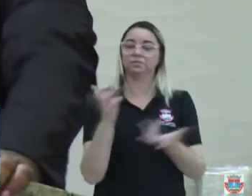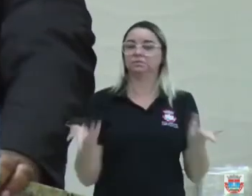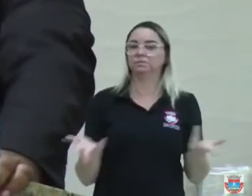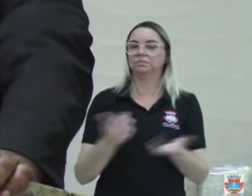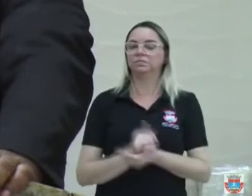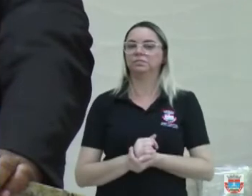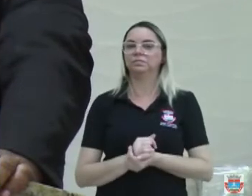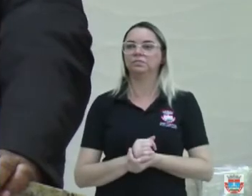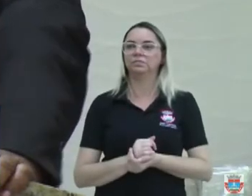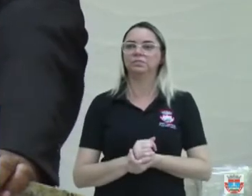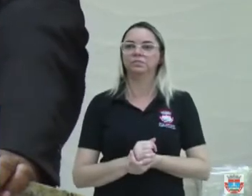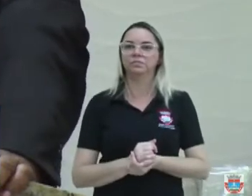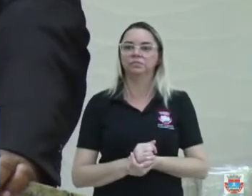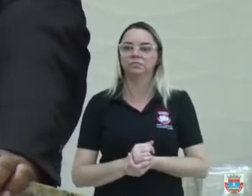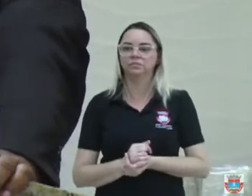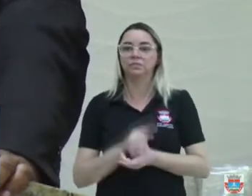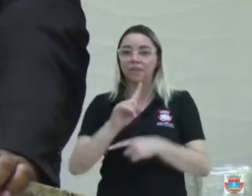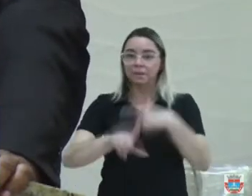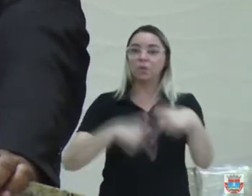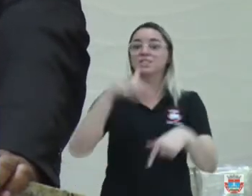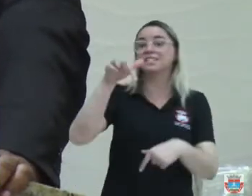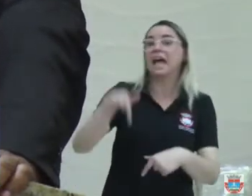Aí depois, tu me devolver 7.